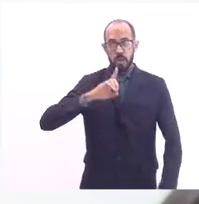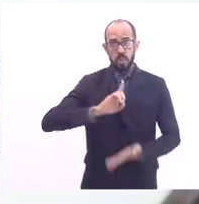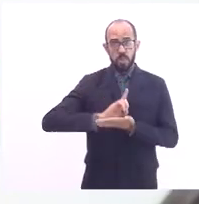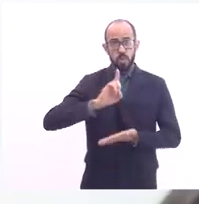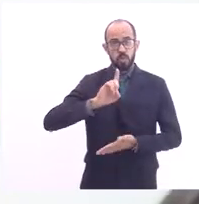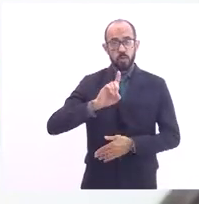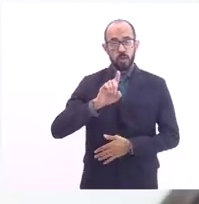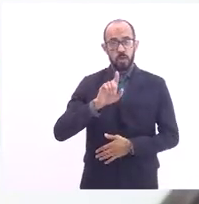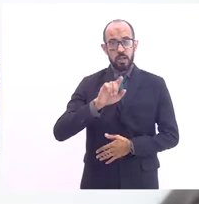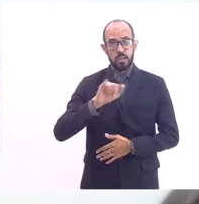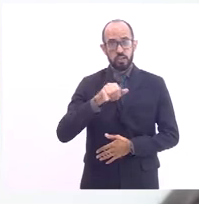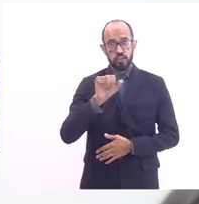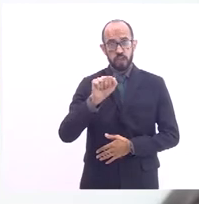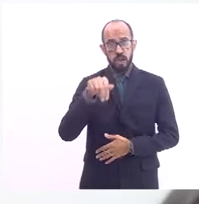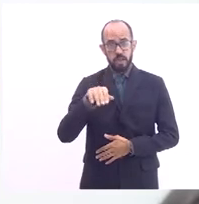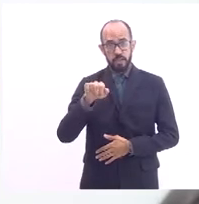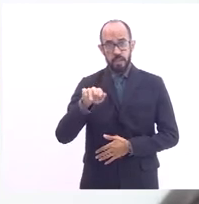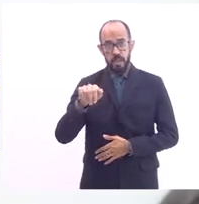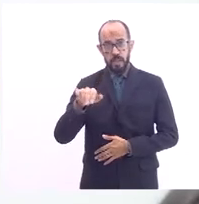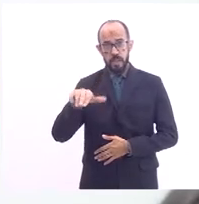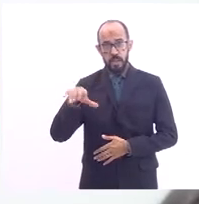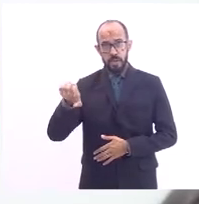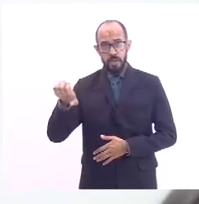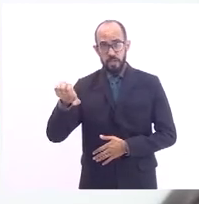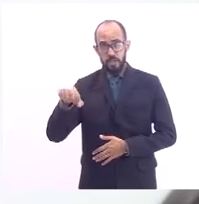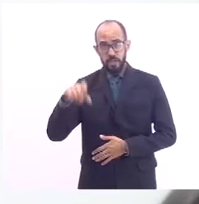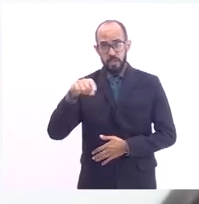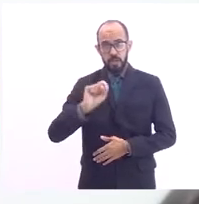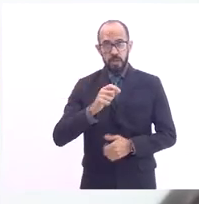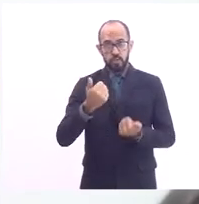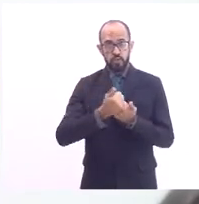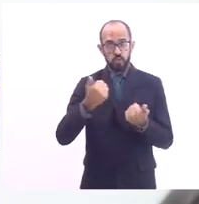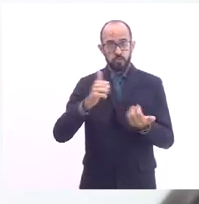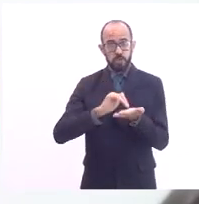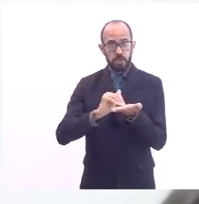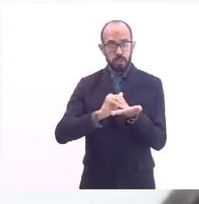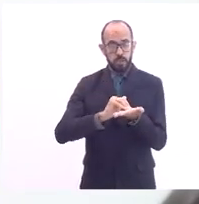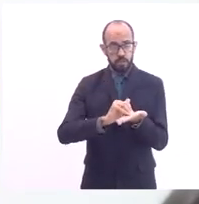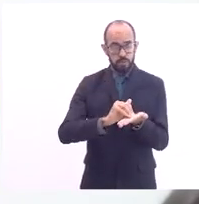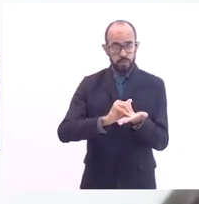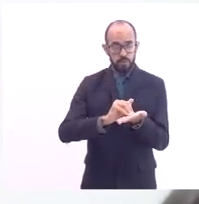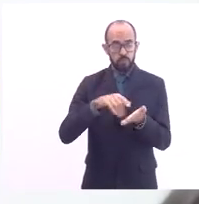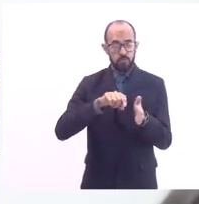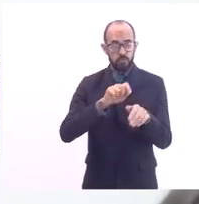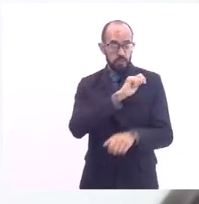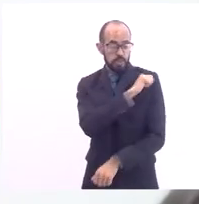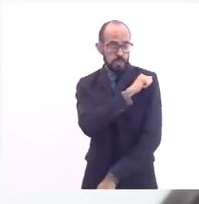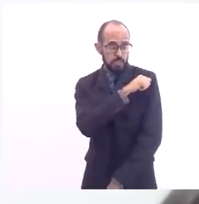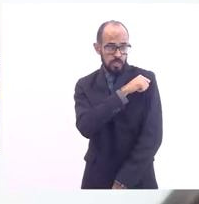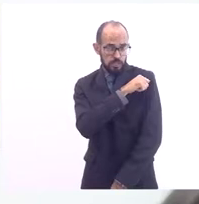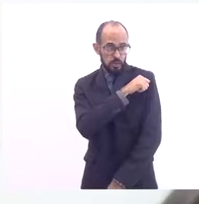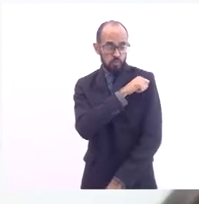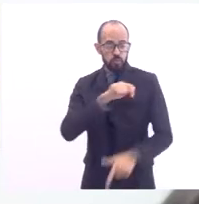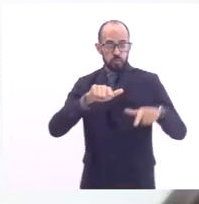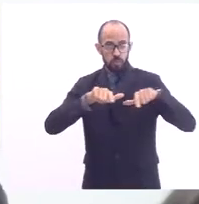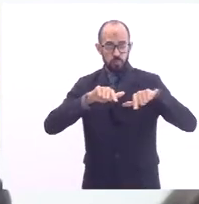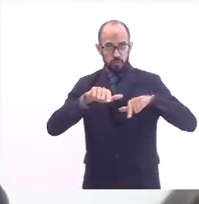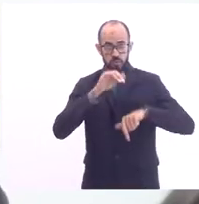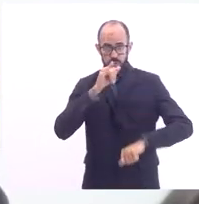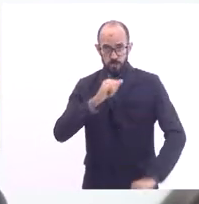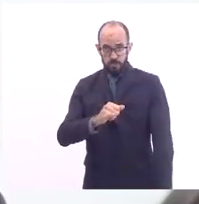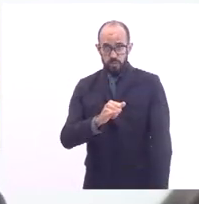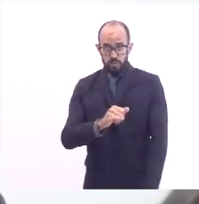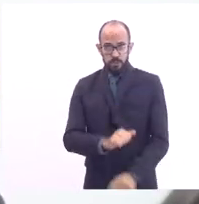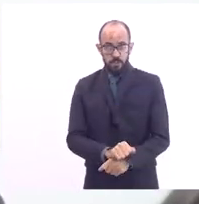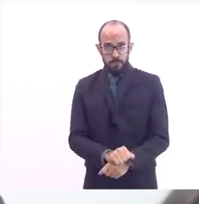Jaqueline Godoy, superintendente de fiscalização dos serviços de eletricidade da Enel, a